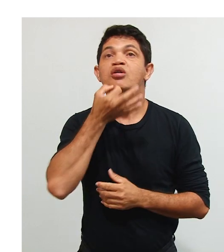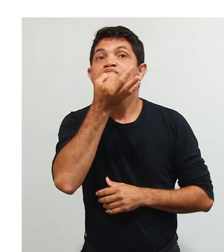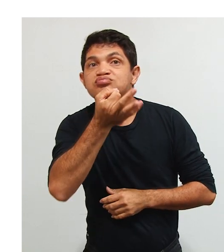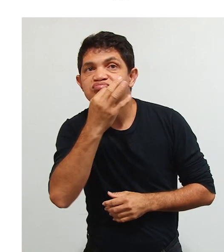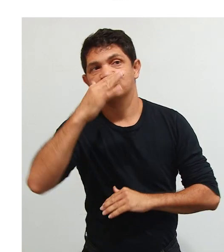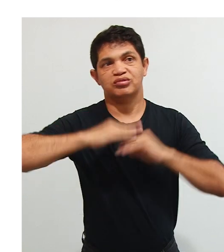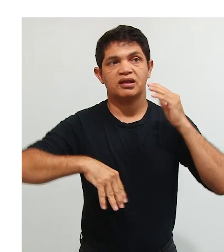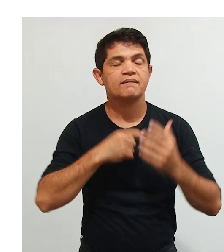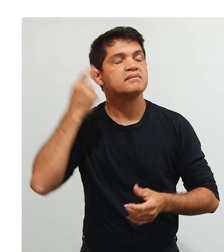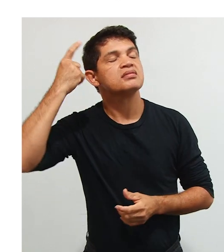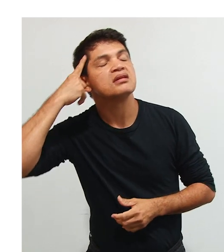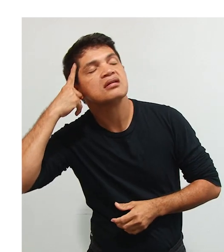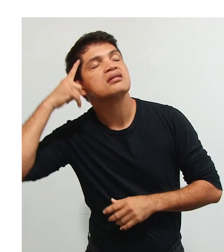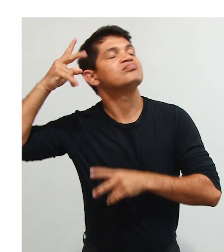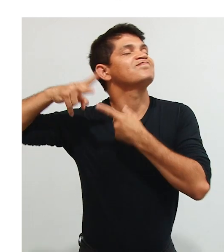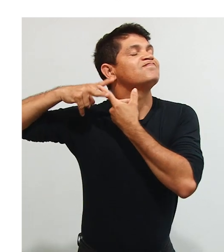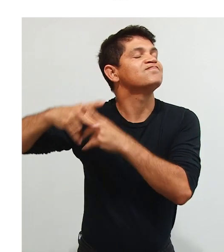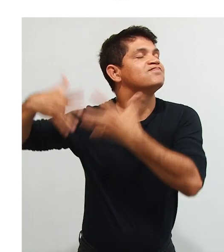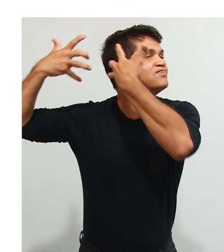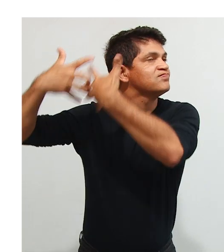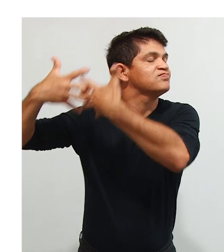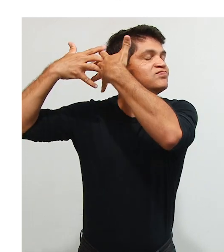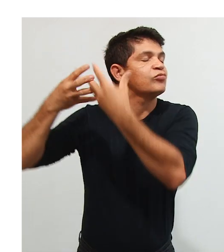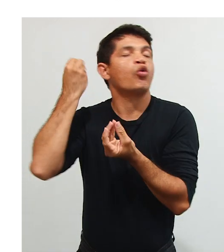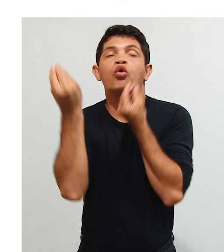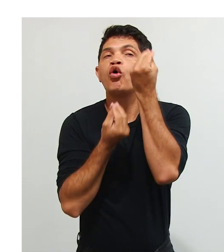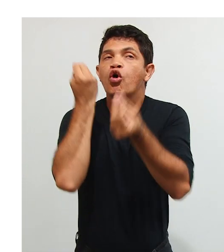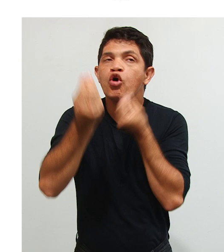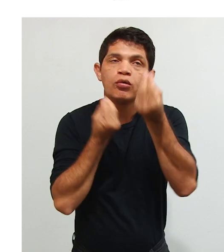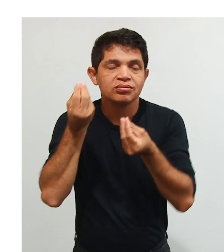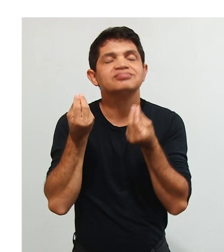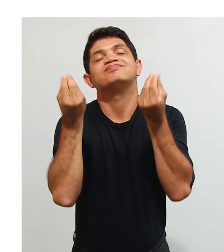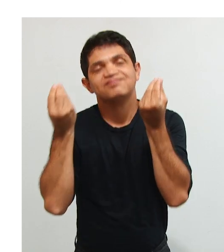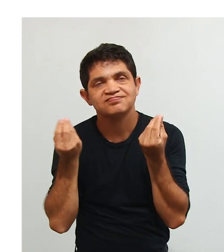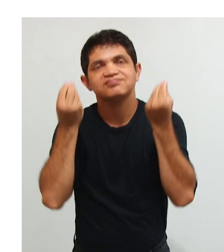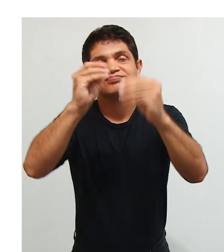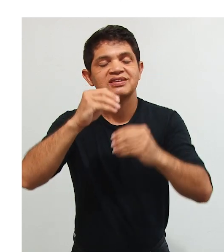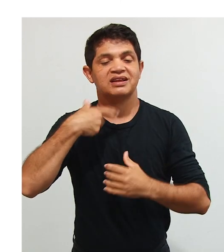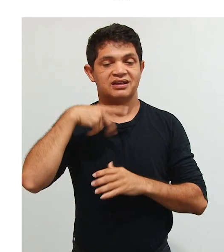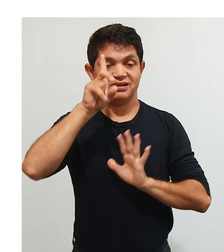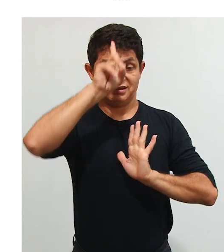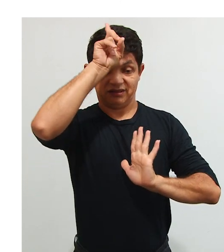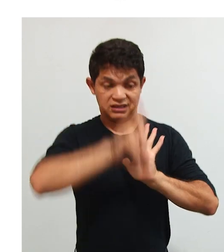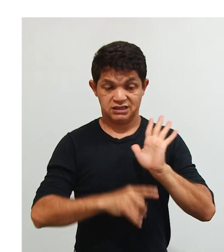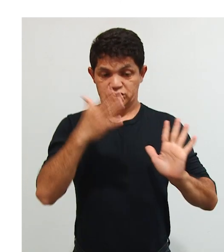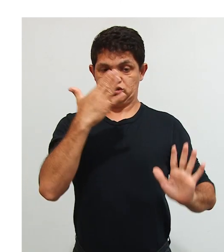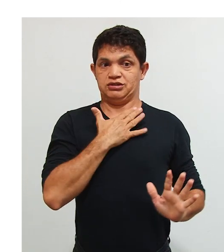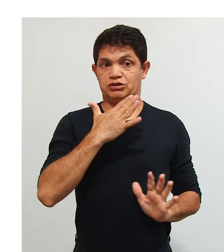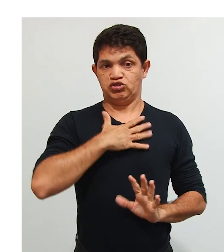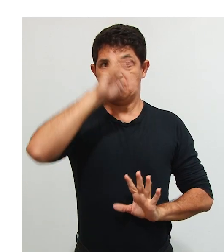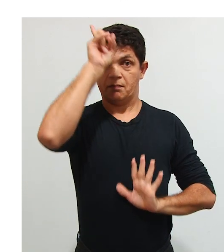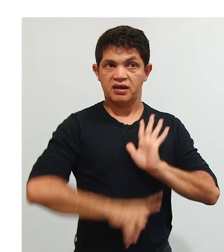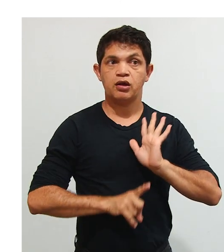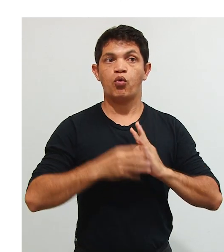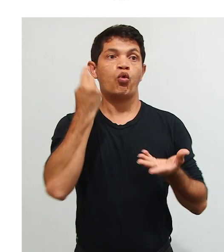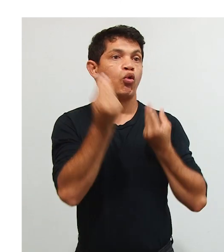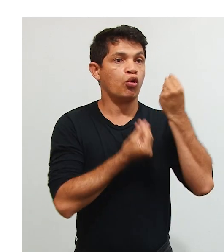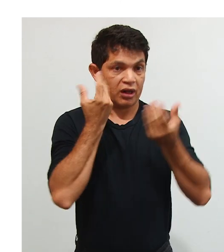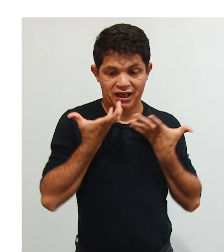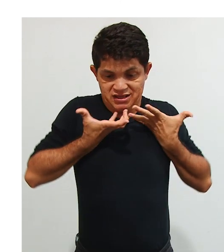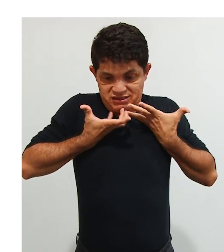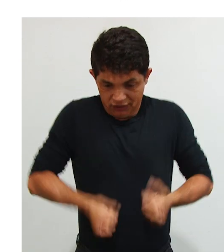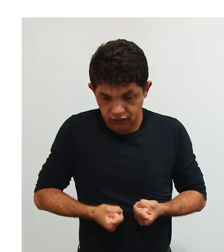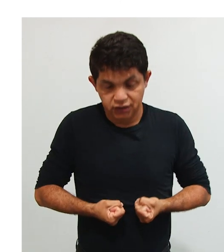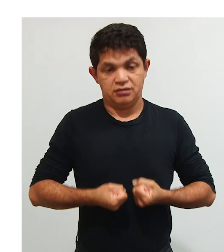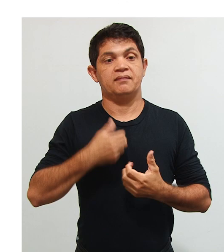opinião sobre o que você deveria fazer na vida, mas quem decide é você. Se você aceitar a